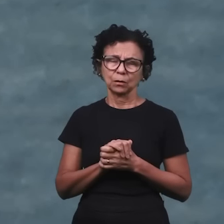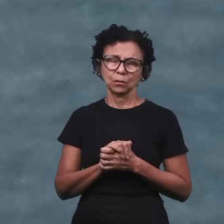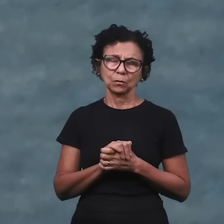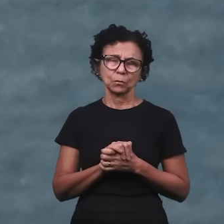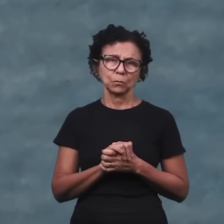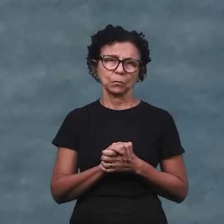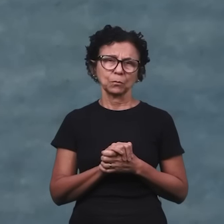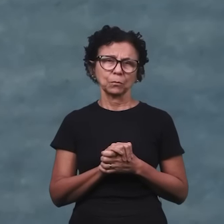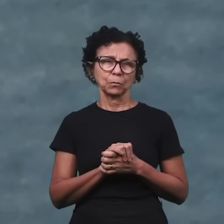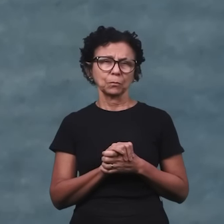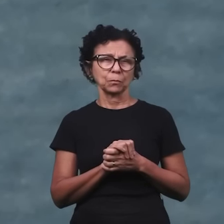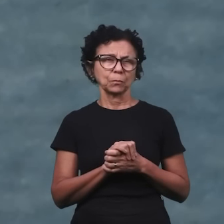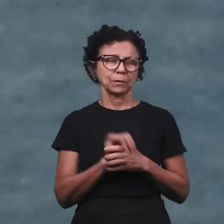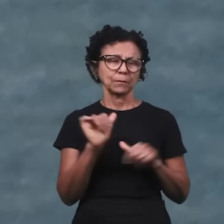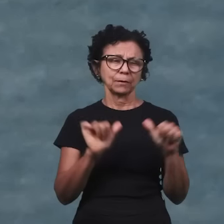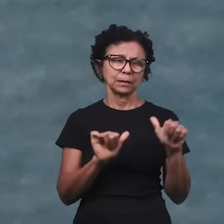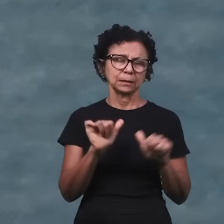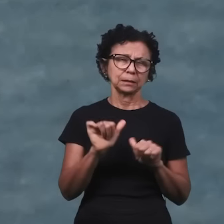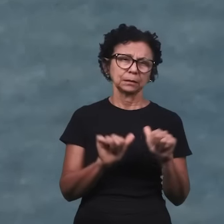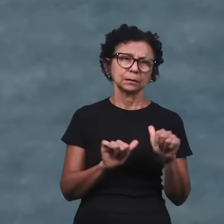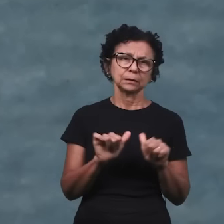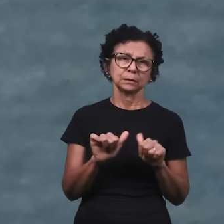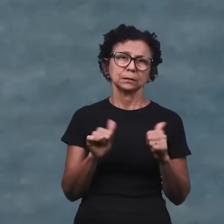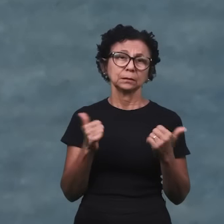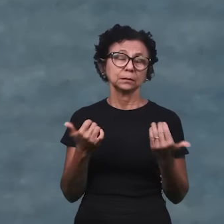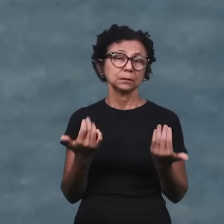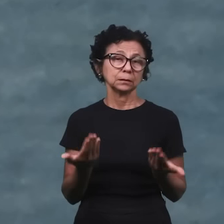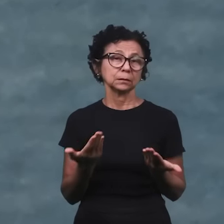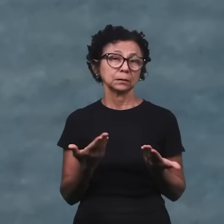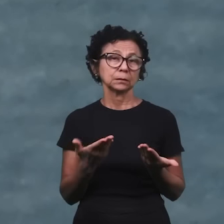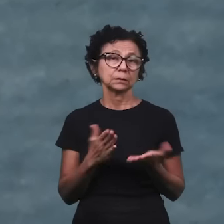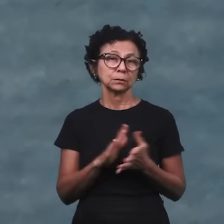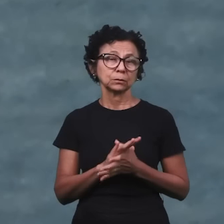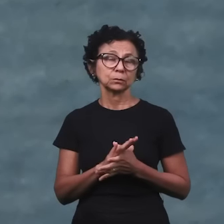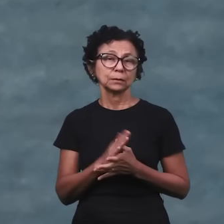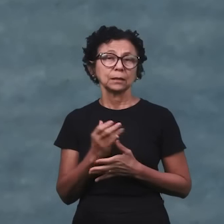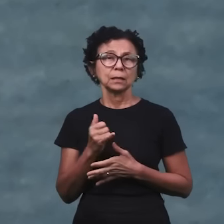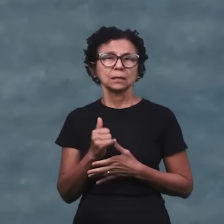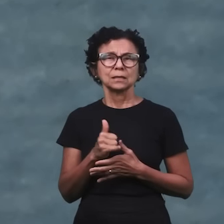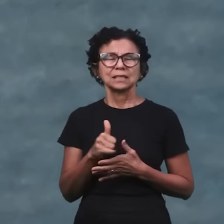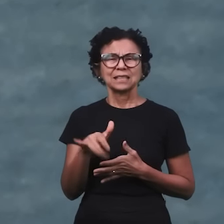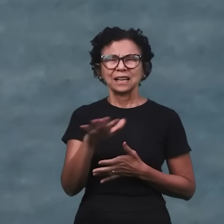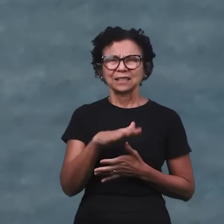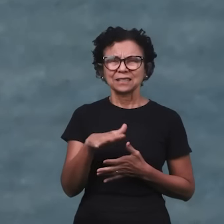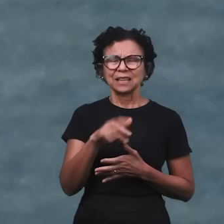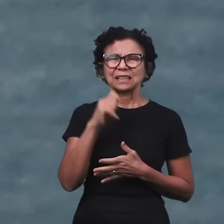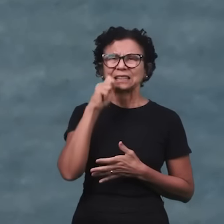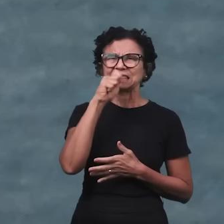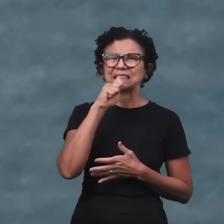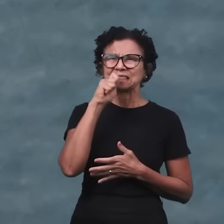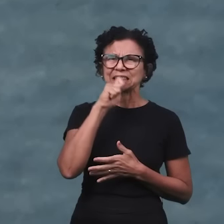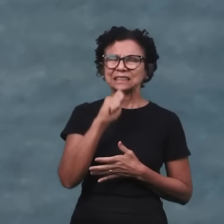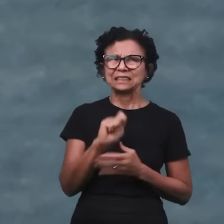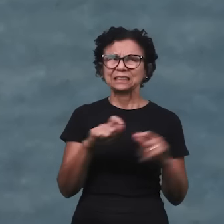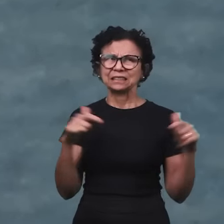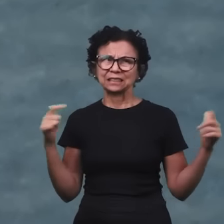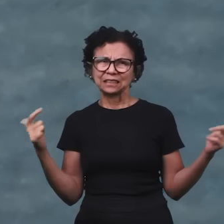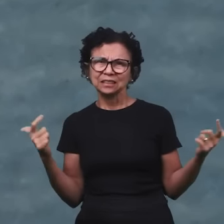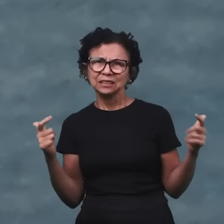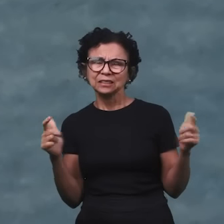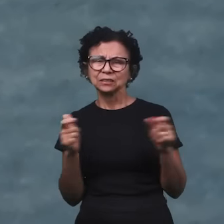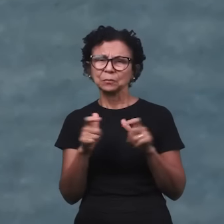uma noção de qual se a demanda está muito grande, se a oferta está muito grande, dessa